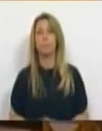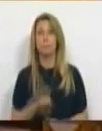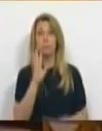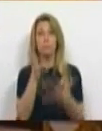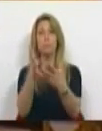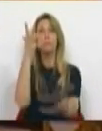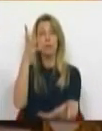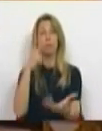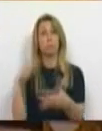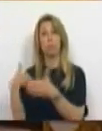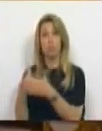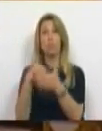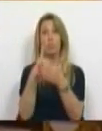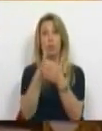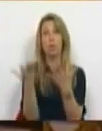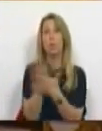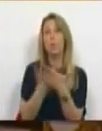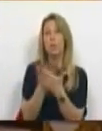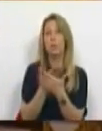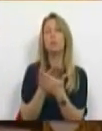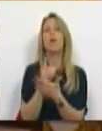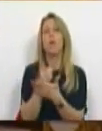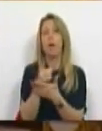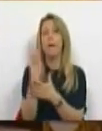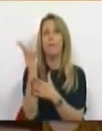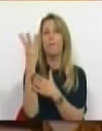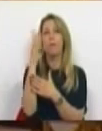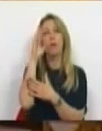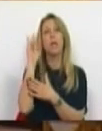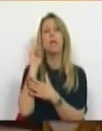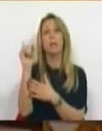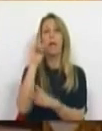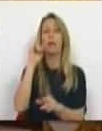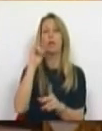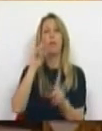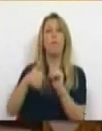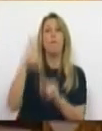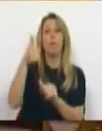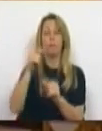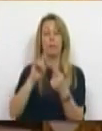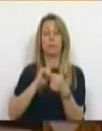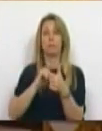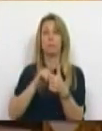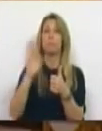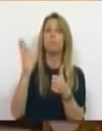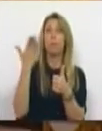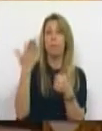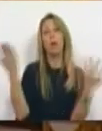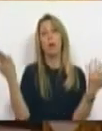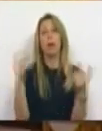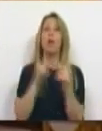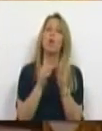ressalta do processo de negociação são três ideias fundamentais. A primeira é que tudo isto acaba por